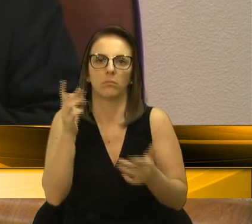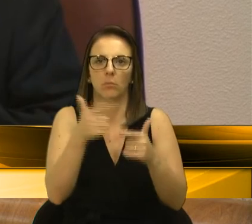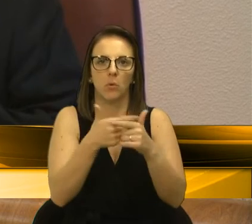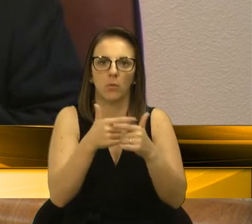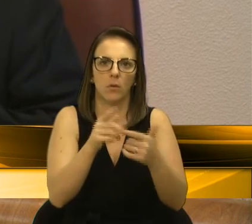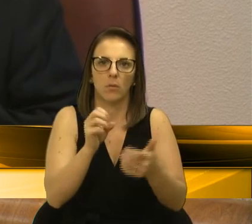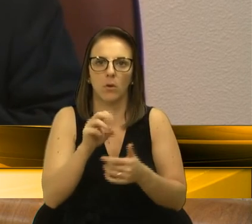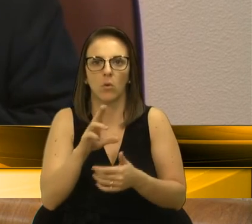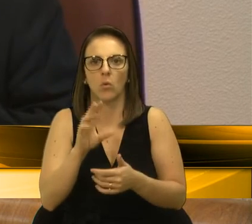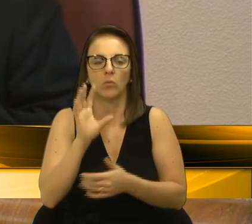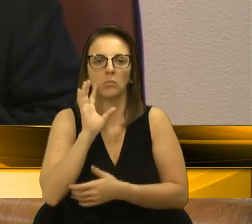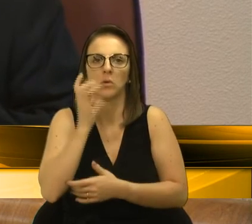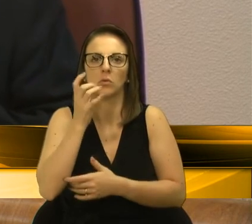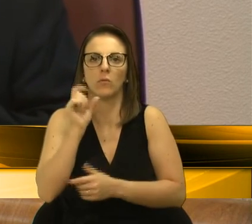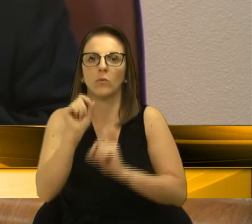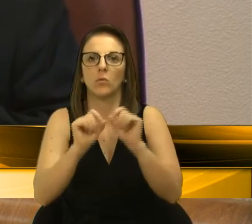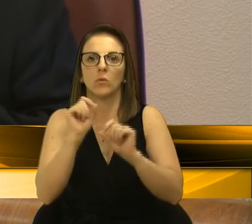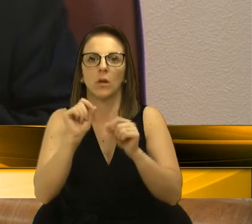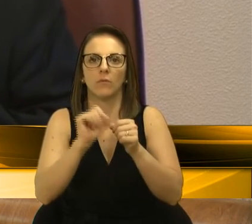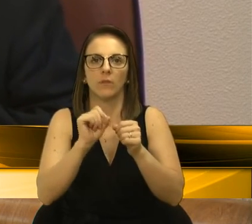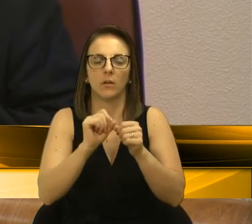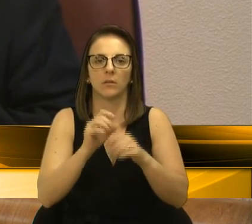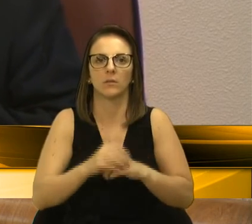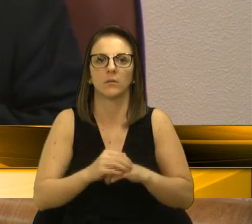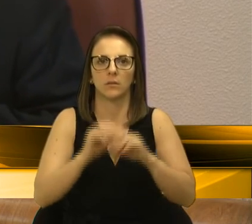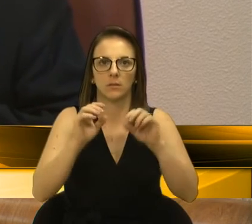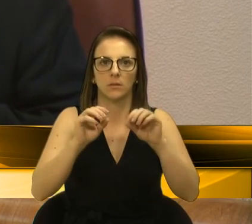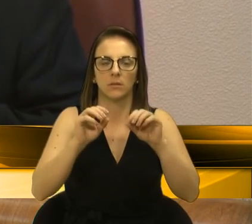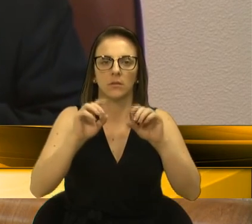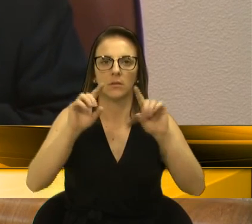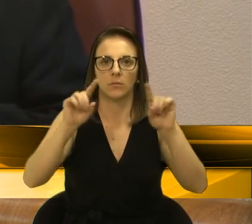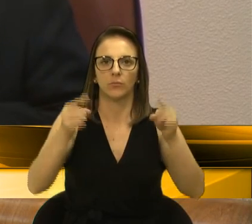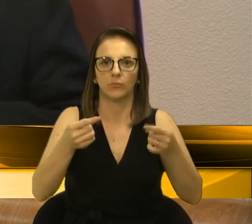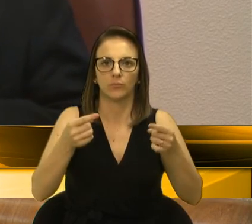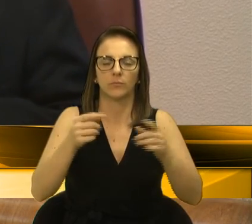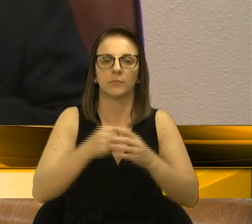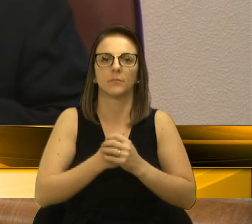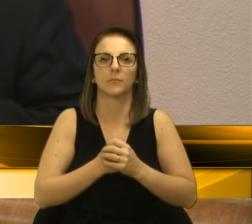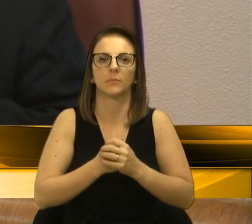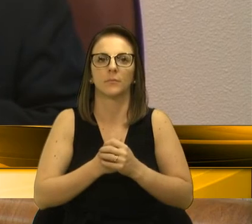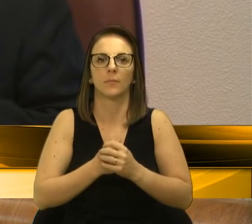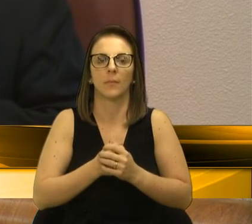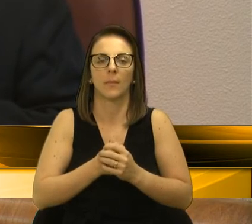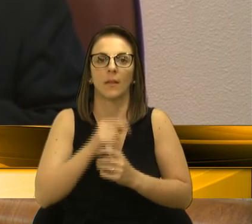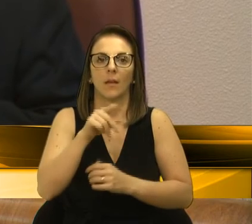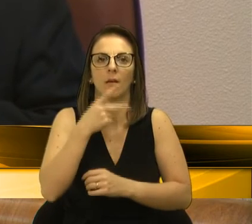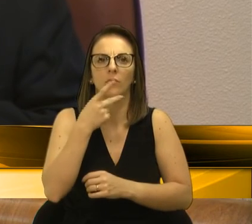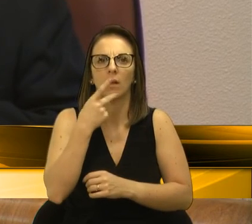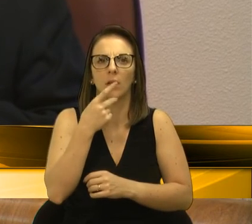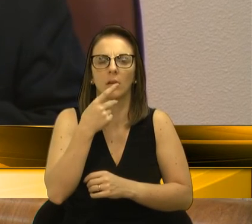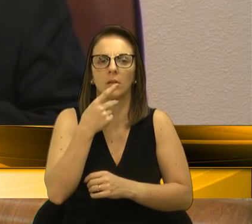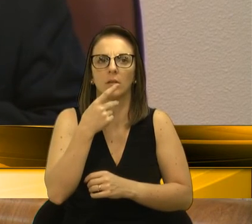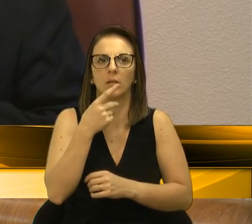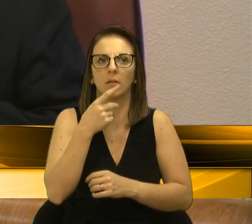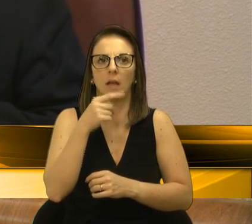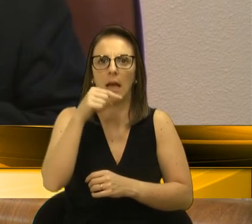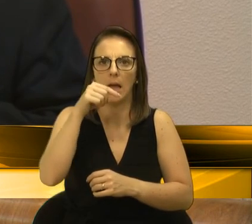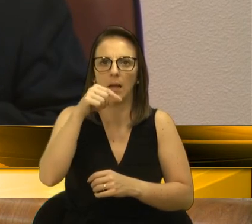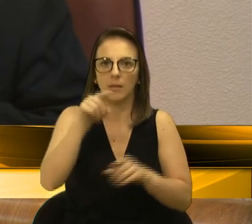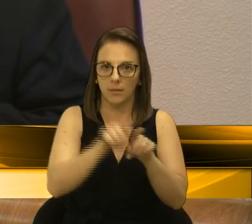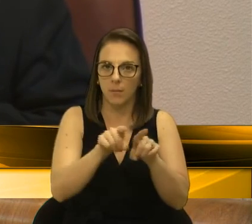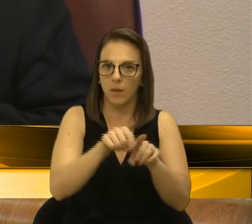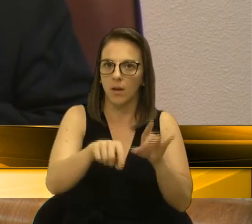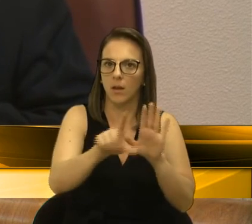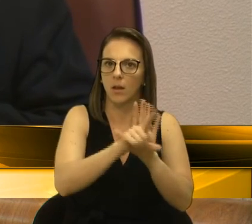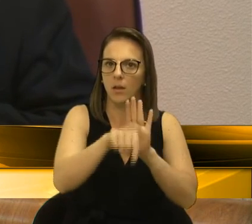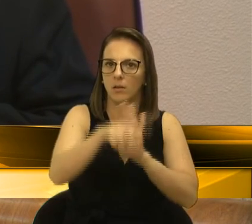Abre parênteses. Dicionário Aurélio, fecha parênteses. Nesse mesmo sentido, dispõe a legislação do município de Caxias